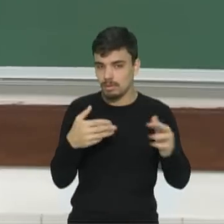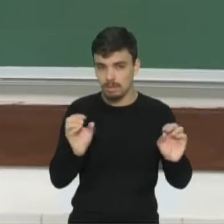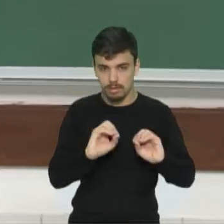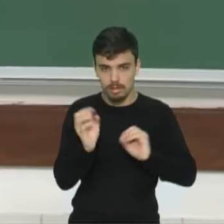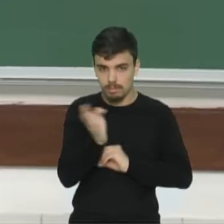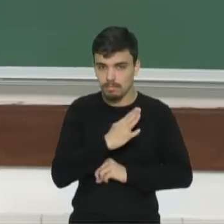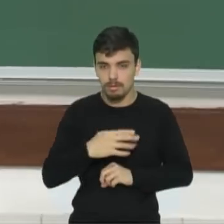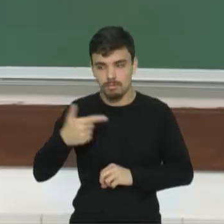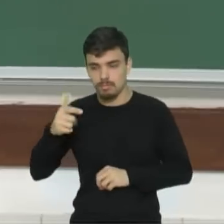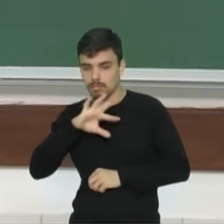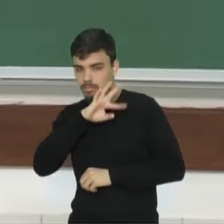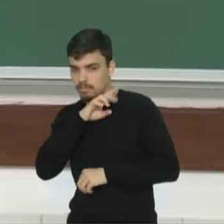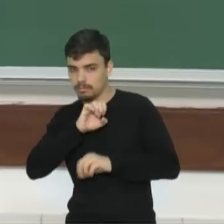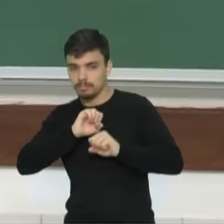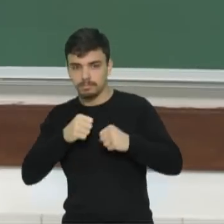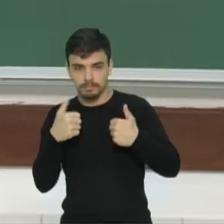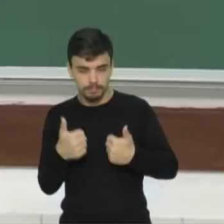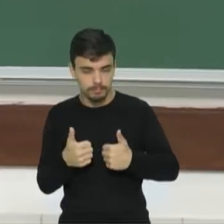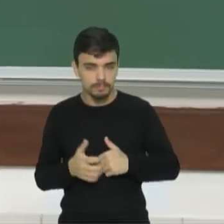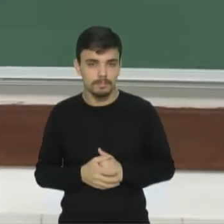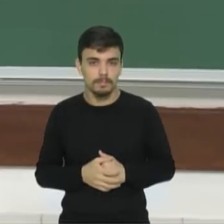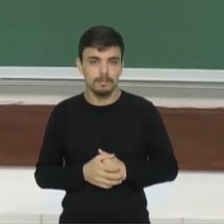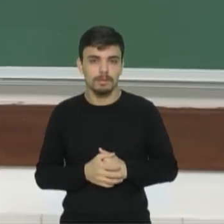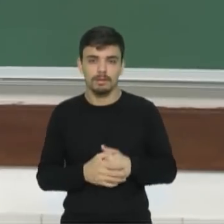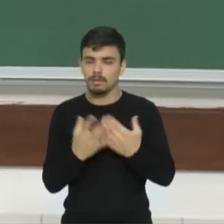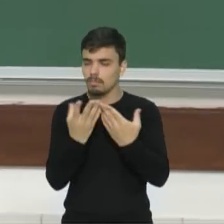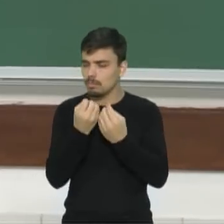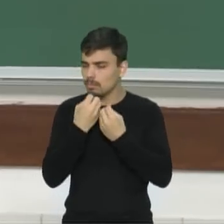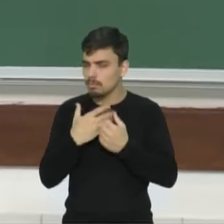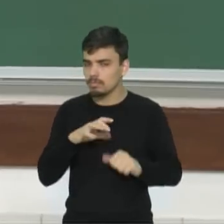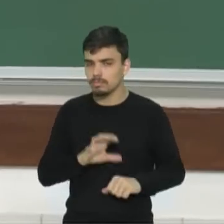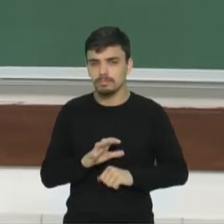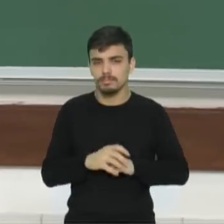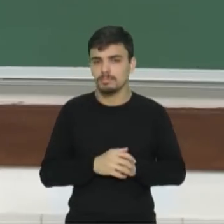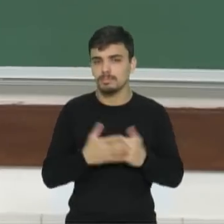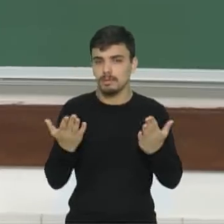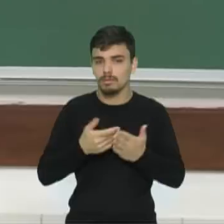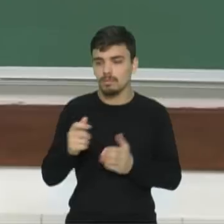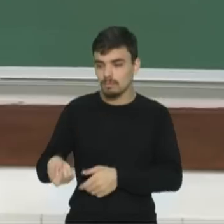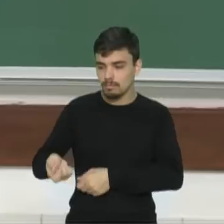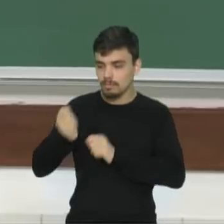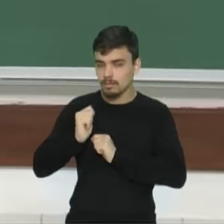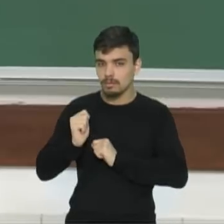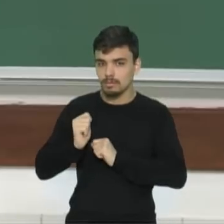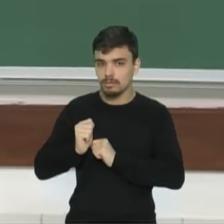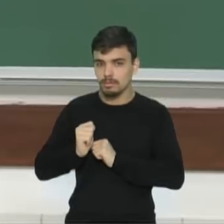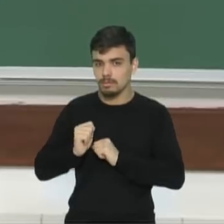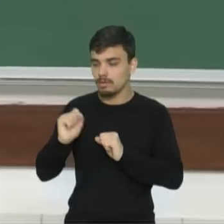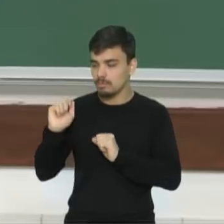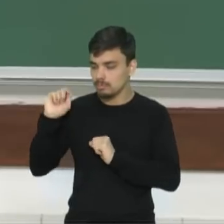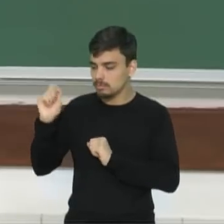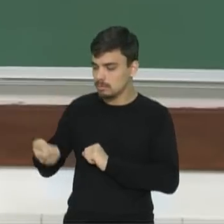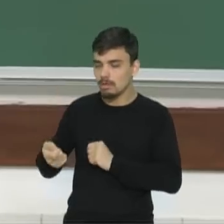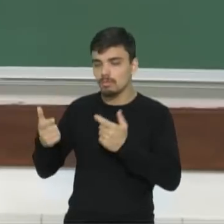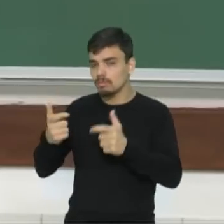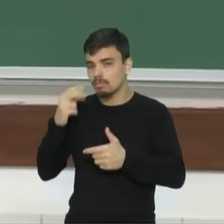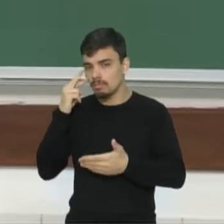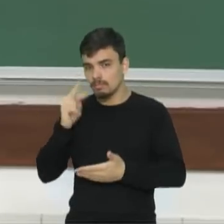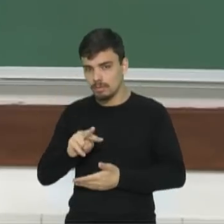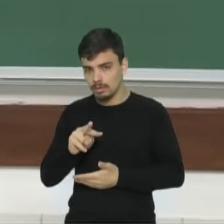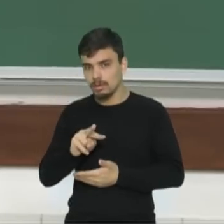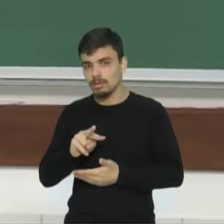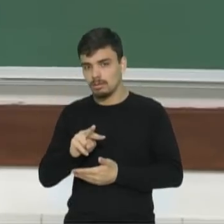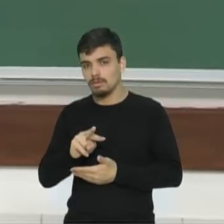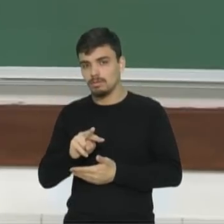animais. Entenderam a ideia? Então, eles já eram muito bons com isso. Vou pescar, eu vou jogar um anzol onde eu estou vendo peixe, caso você